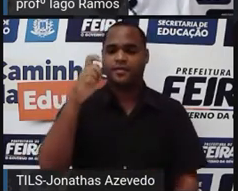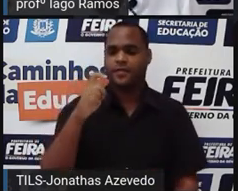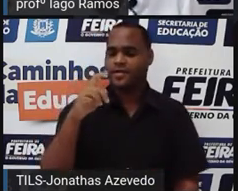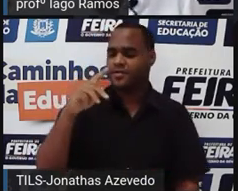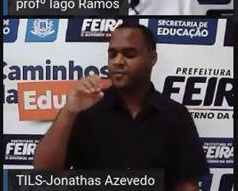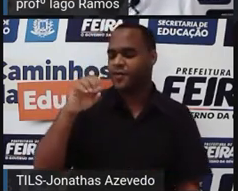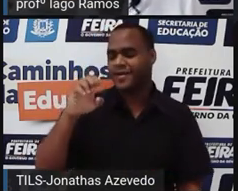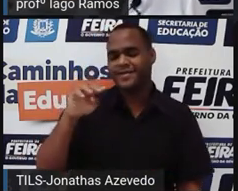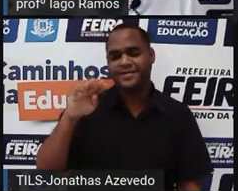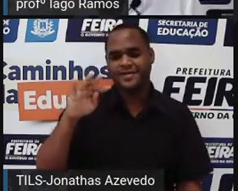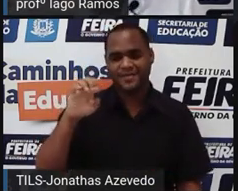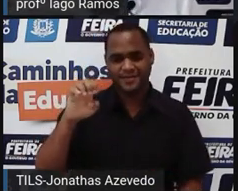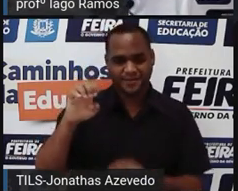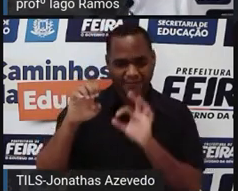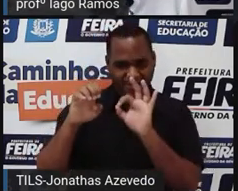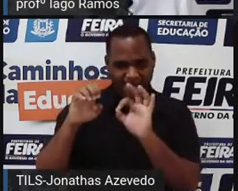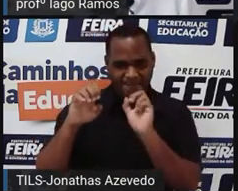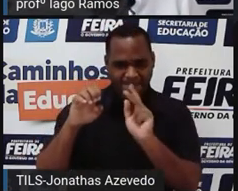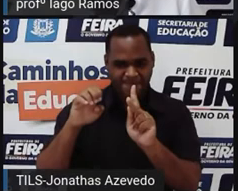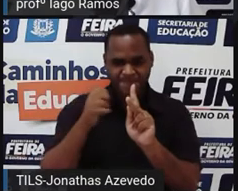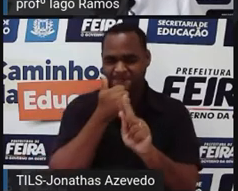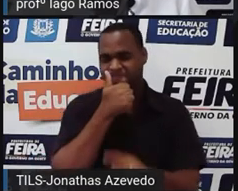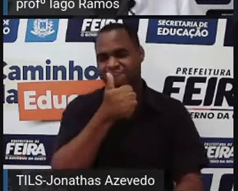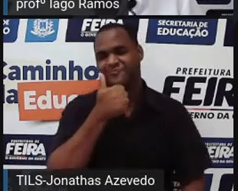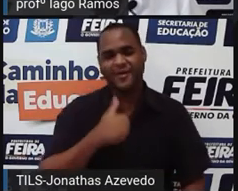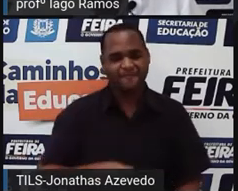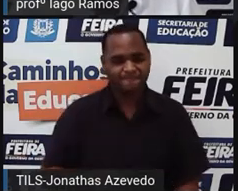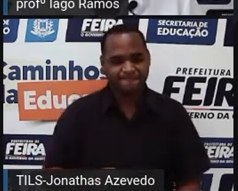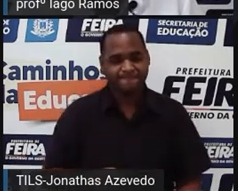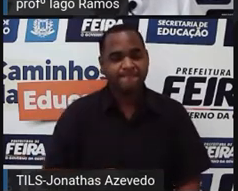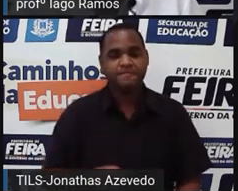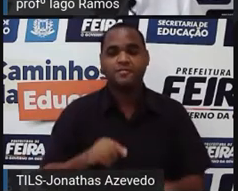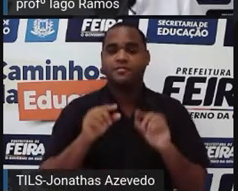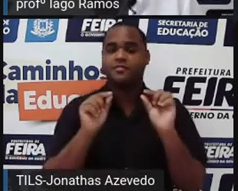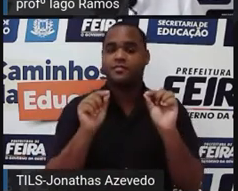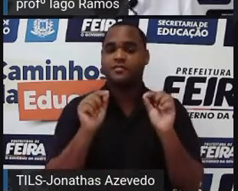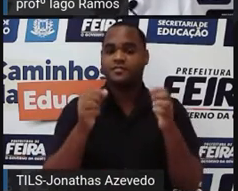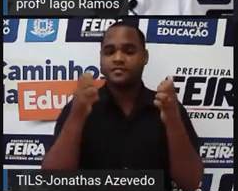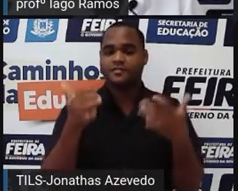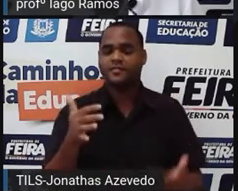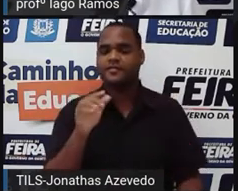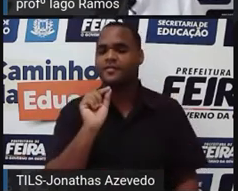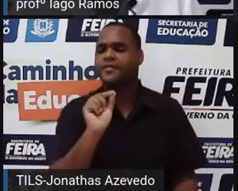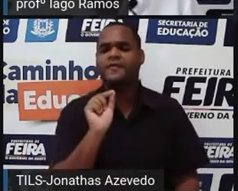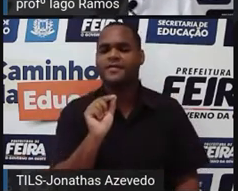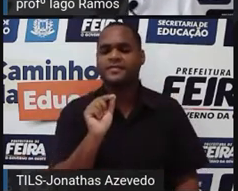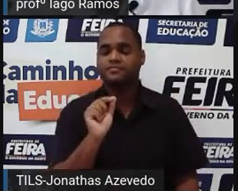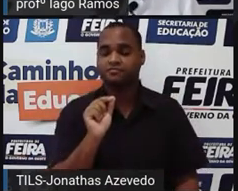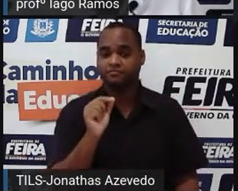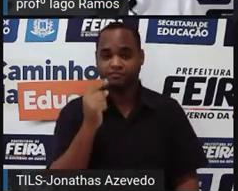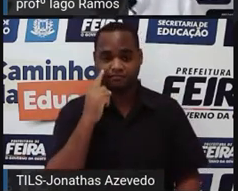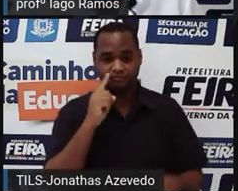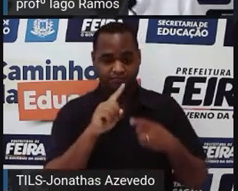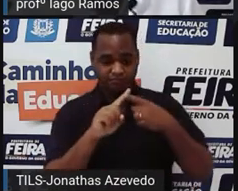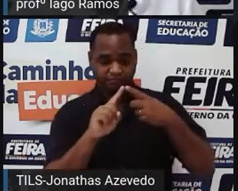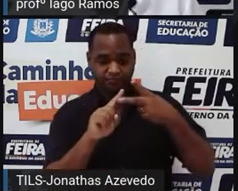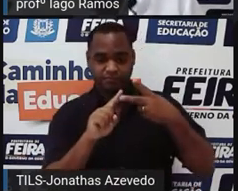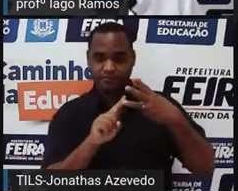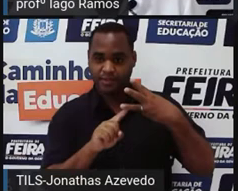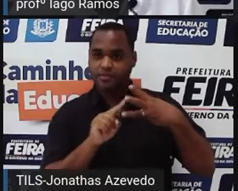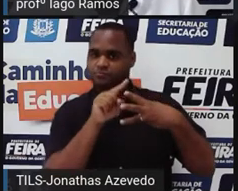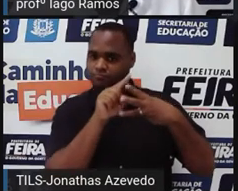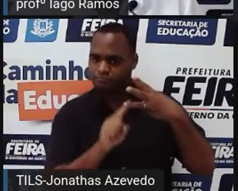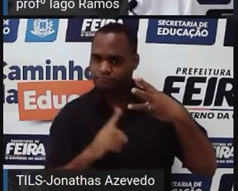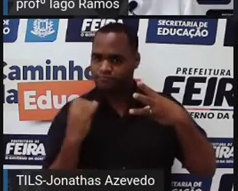expoente, tá bom? Beleza? Massa. O que é que a gente viu mais? A gente viu três casos